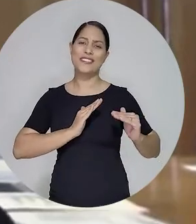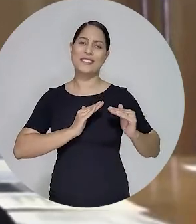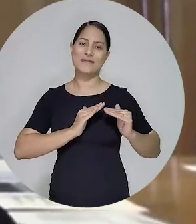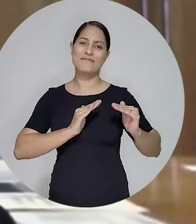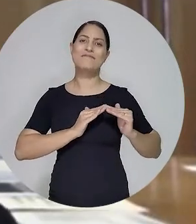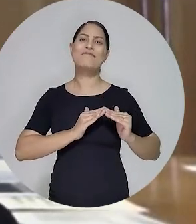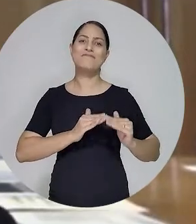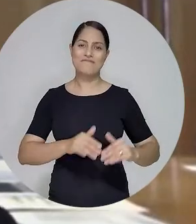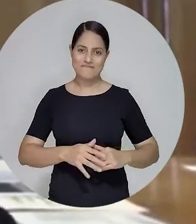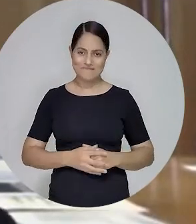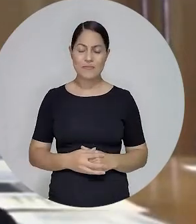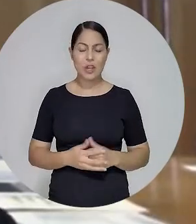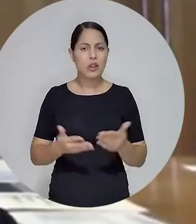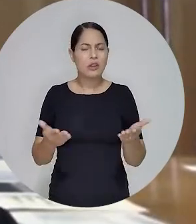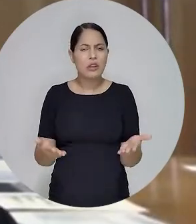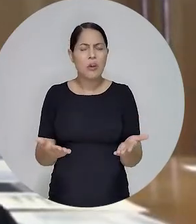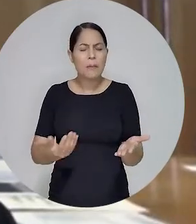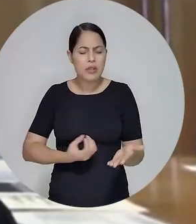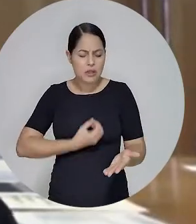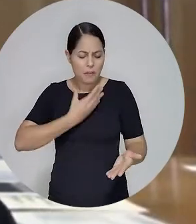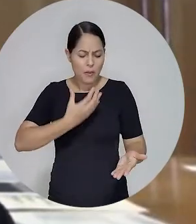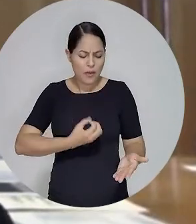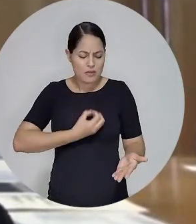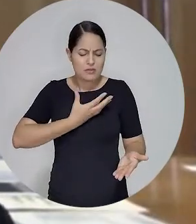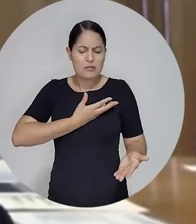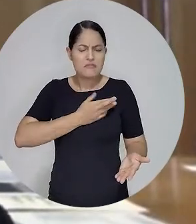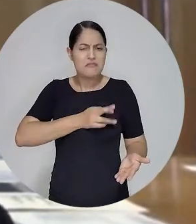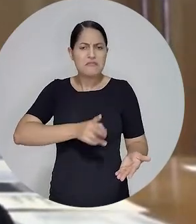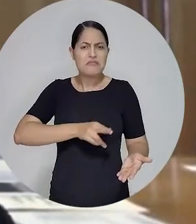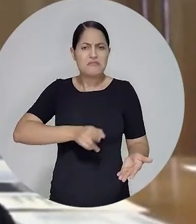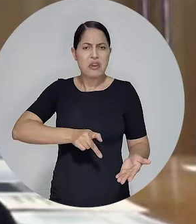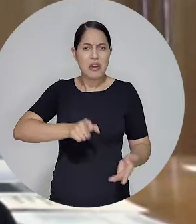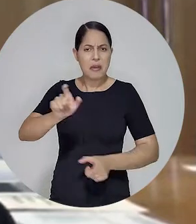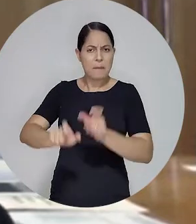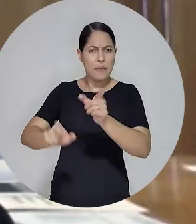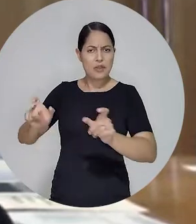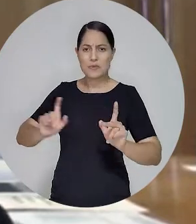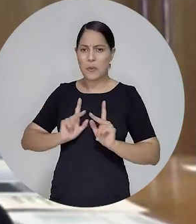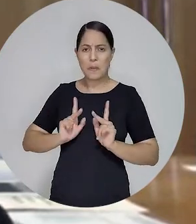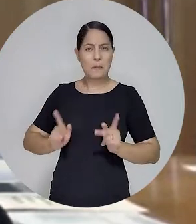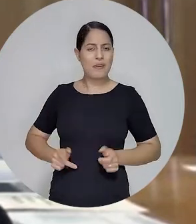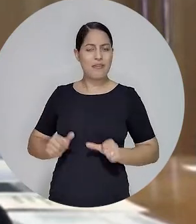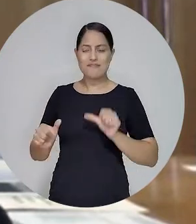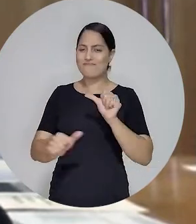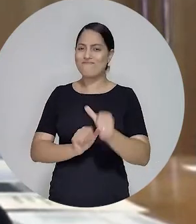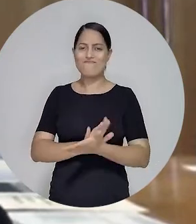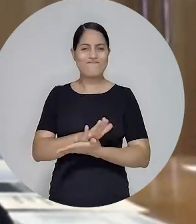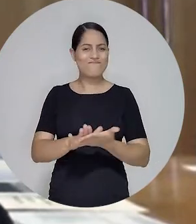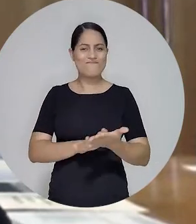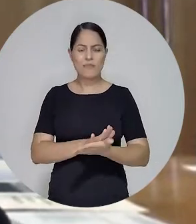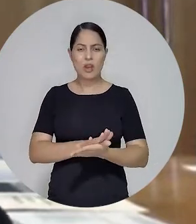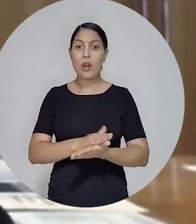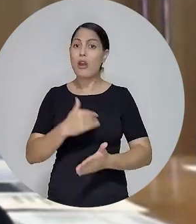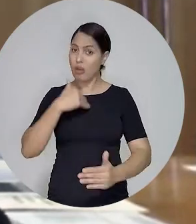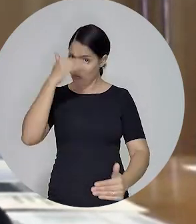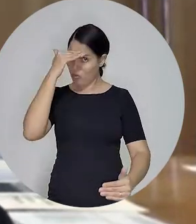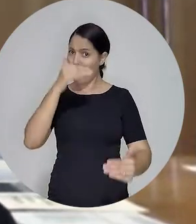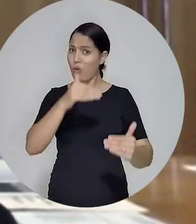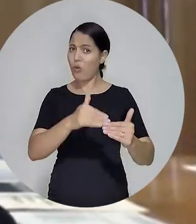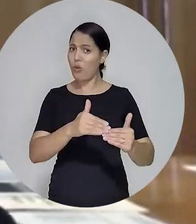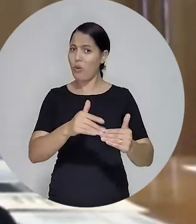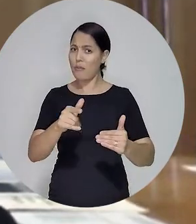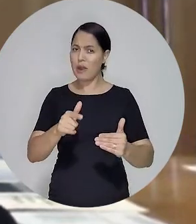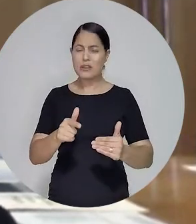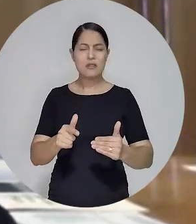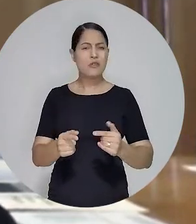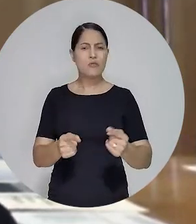homem. Ele falava também que sem a poesia, a humanidade não mudará. Eu concordo, mas